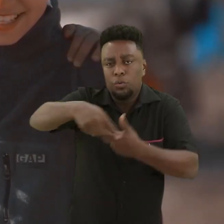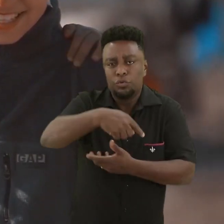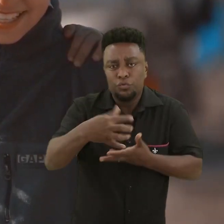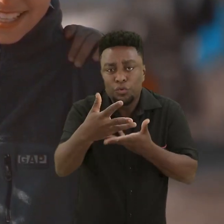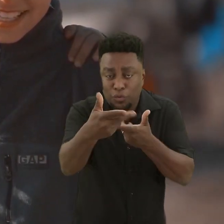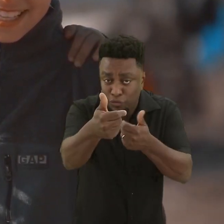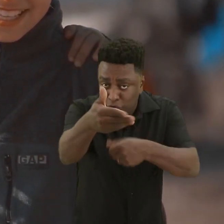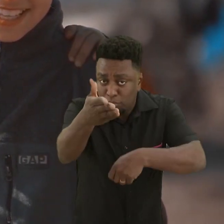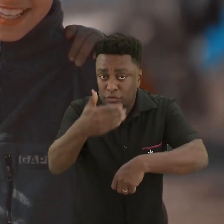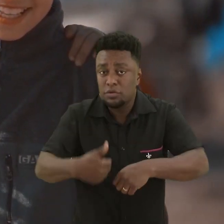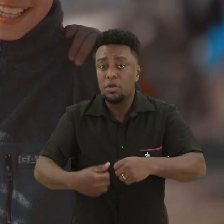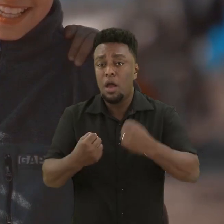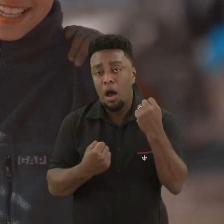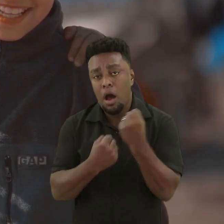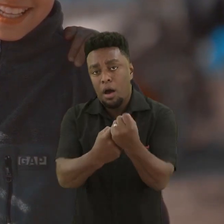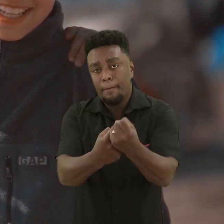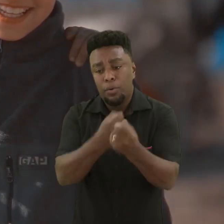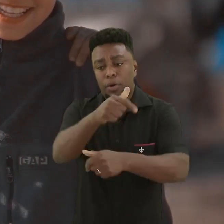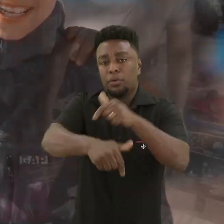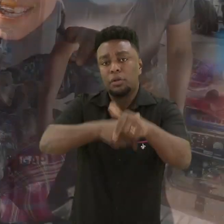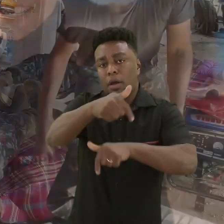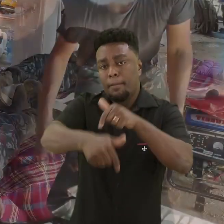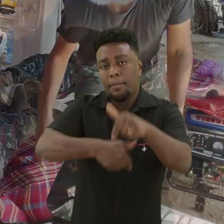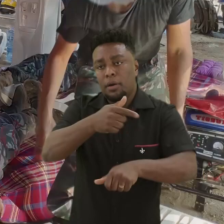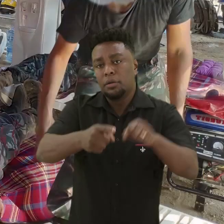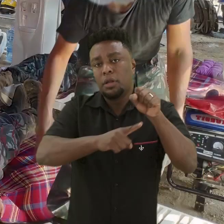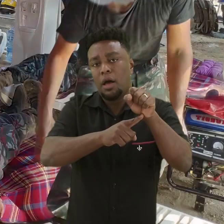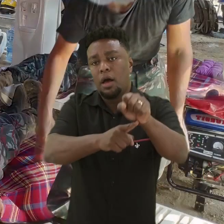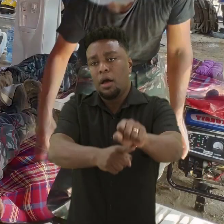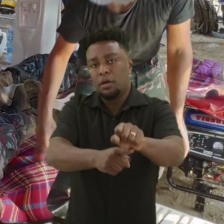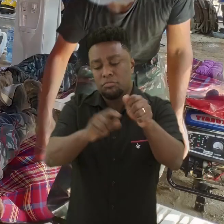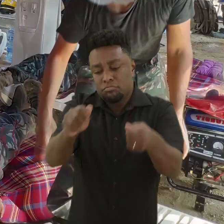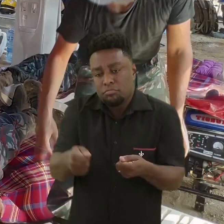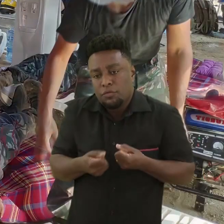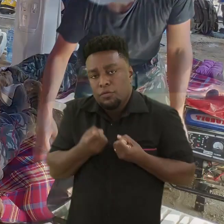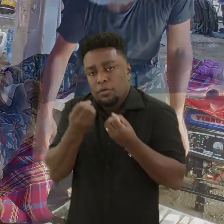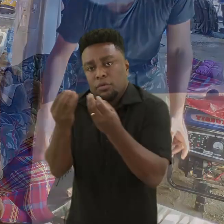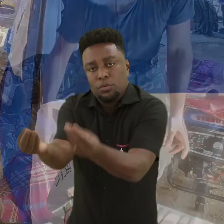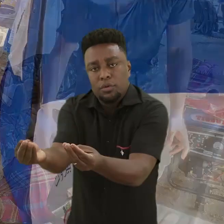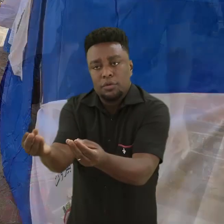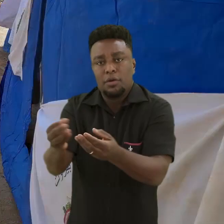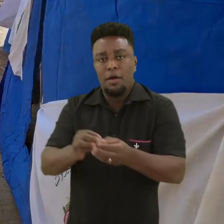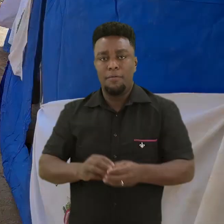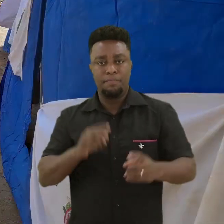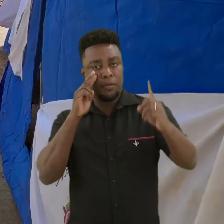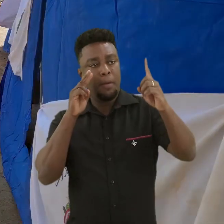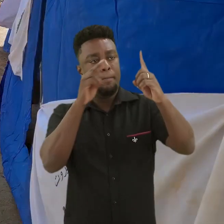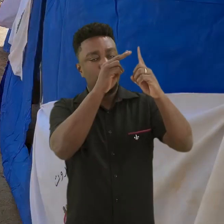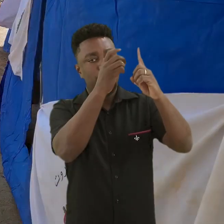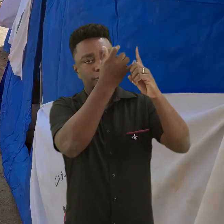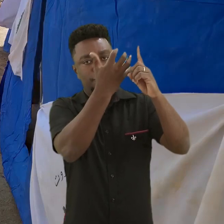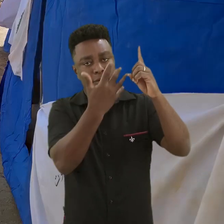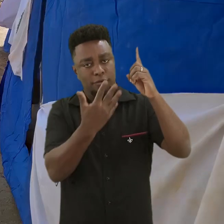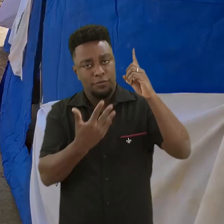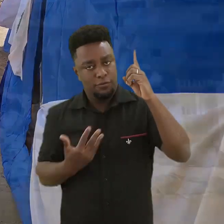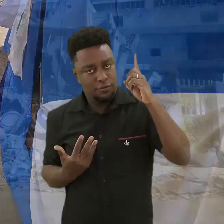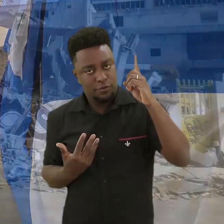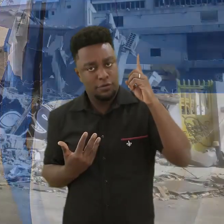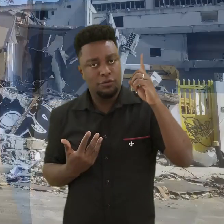aqui o convite para apoiar o trabalho da ADRA através de suas doações. Provai e